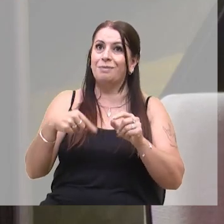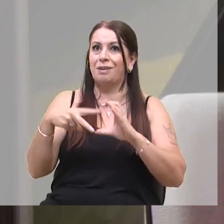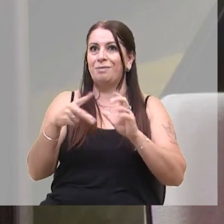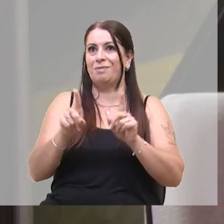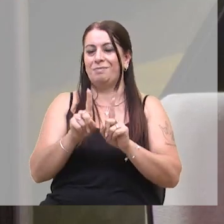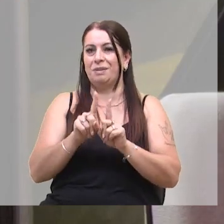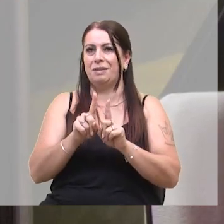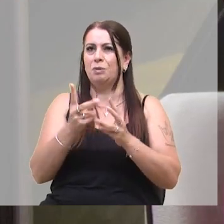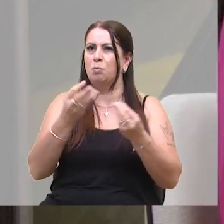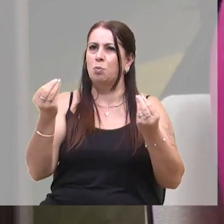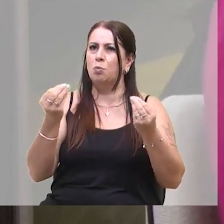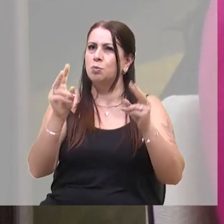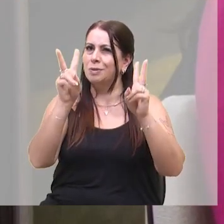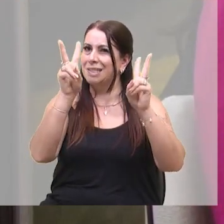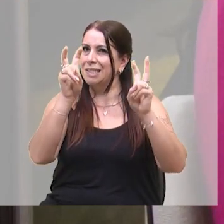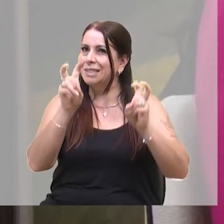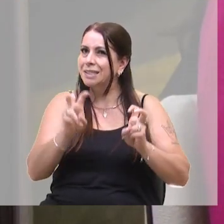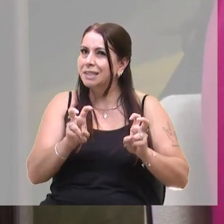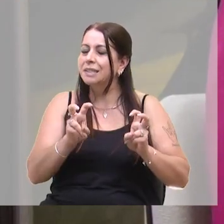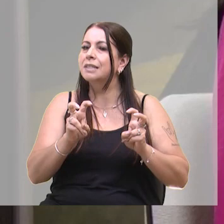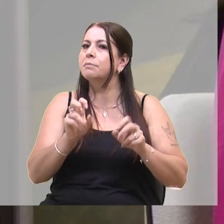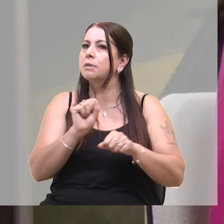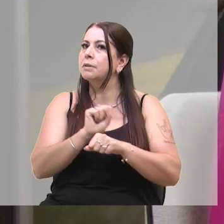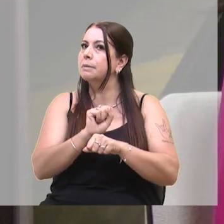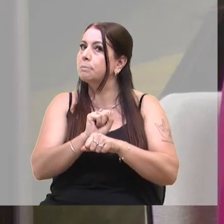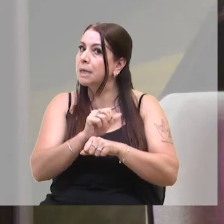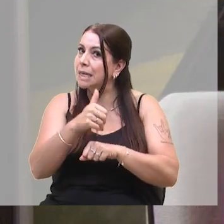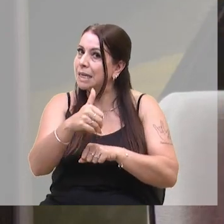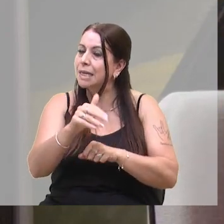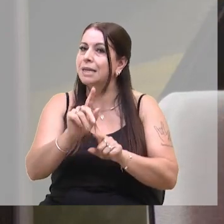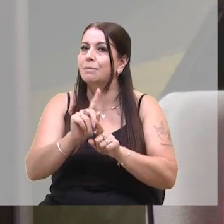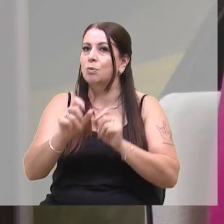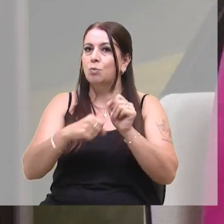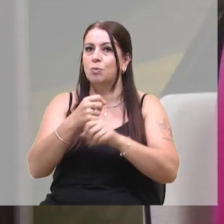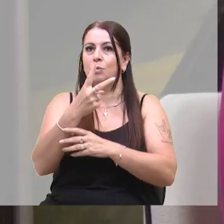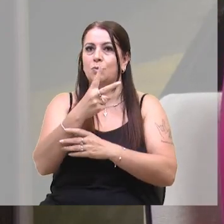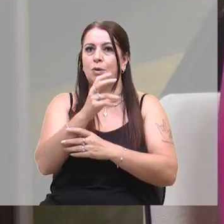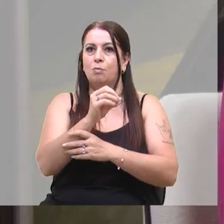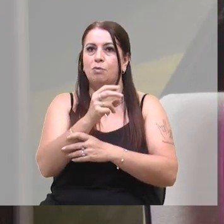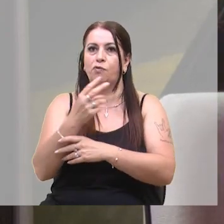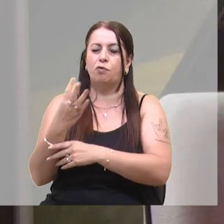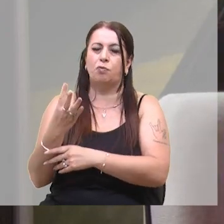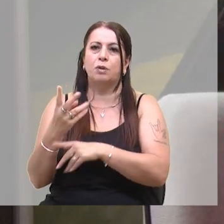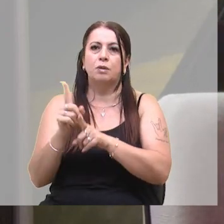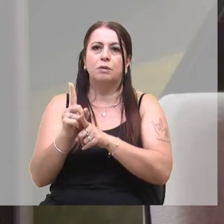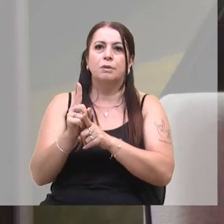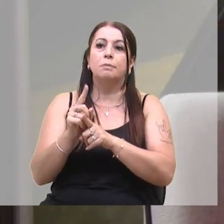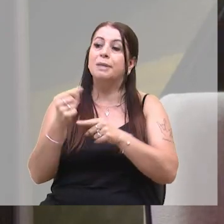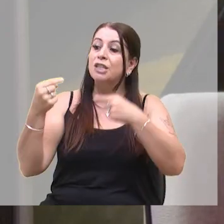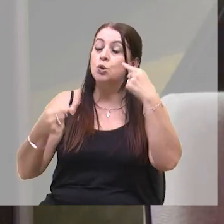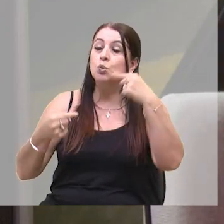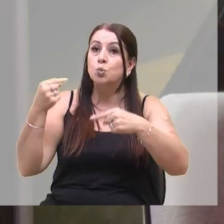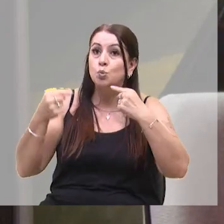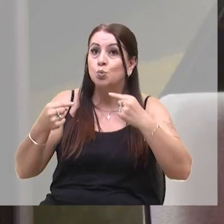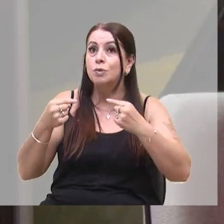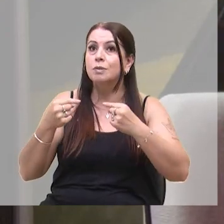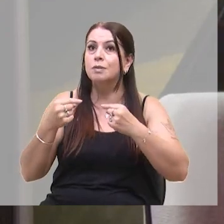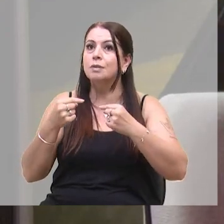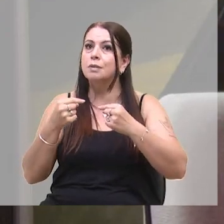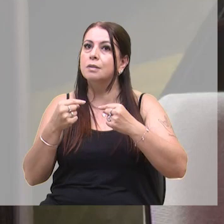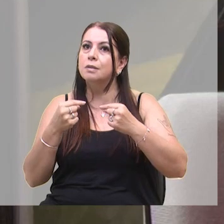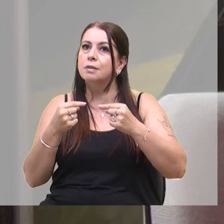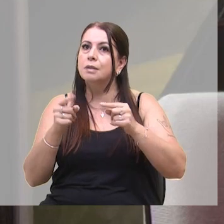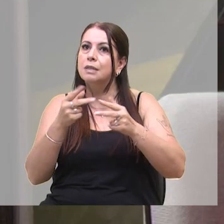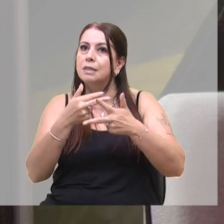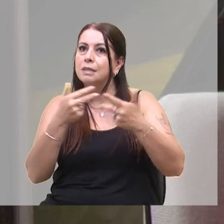pensar e coisas que provavelmente virão para casa também, né? Acho que tem muitos temas que a gente aguarda aí para o ano de 24, para